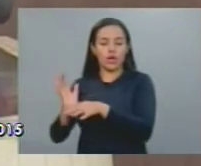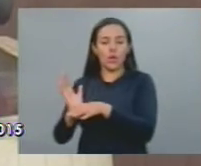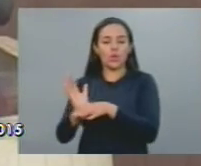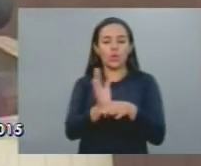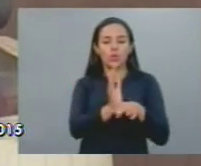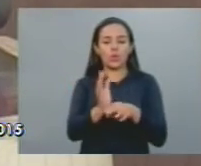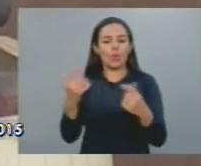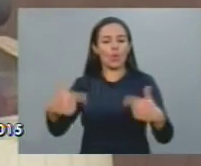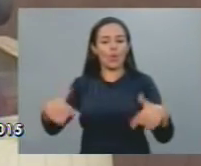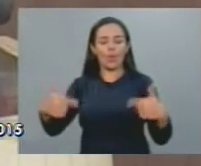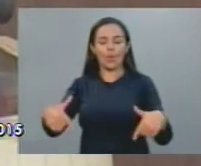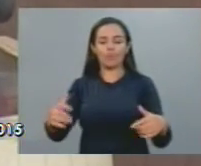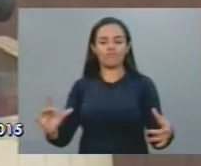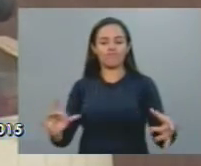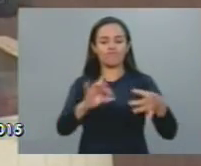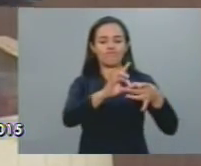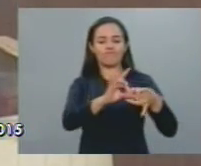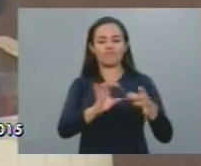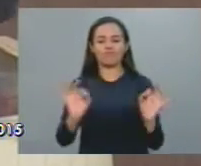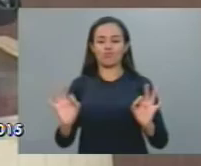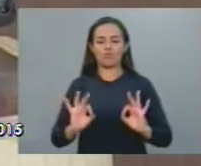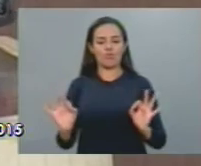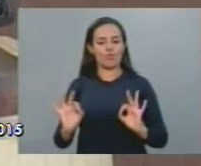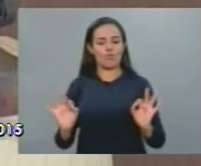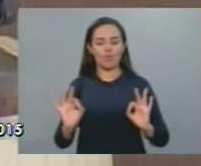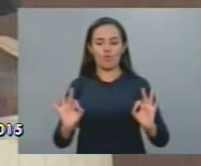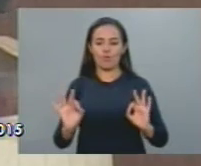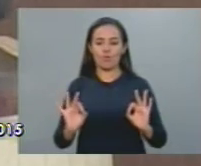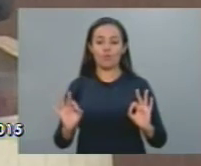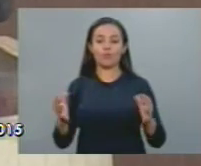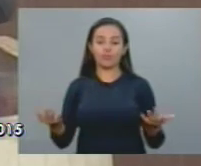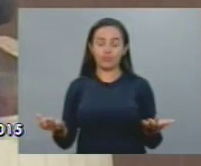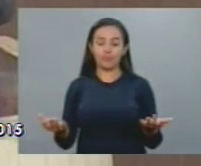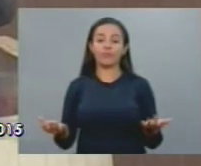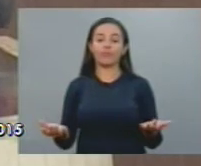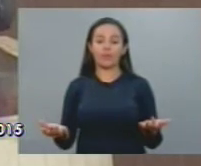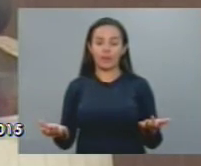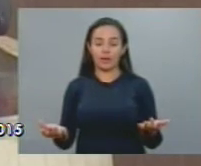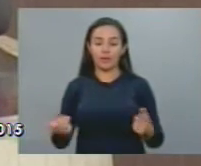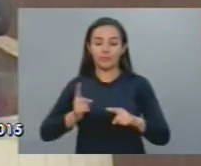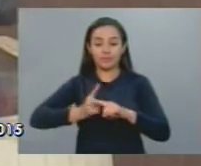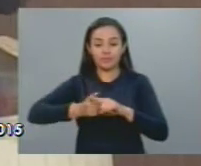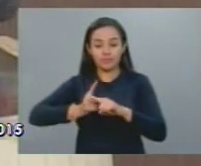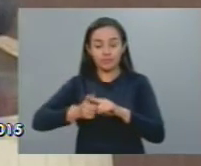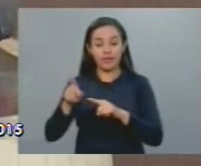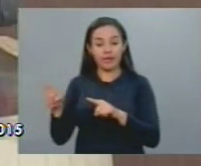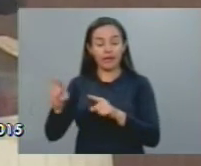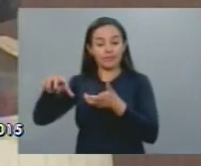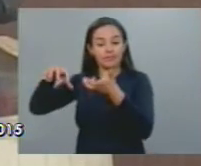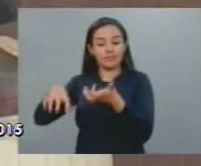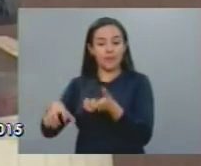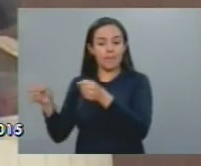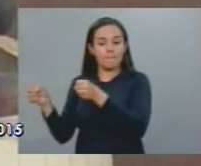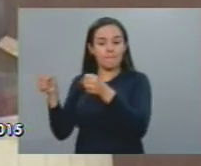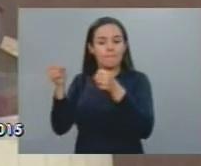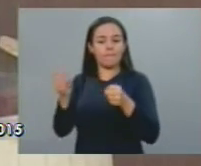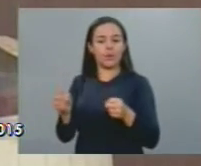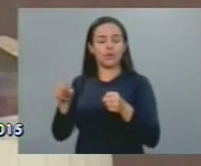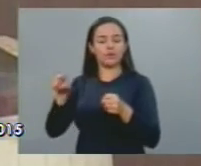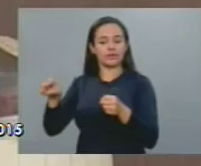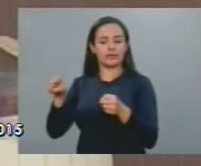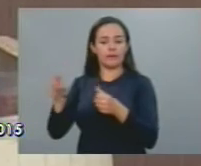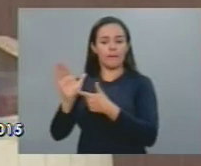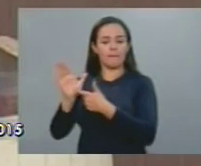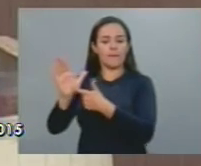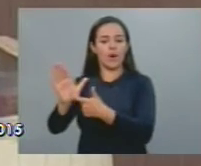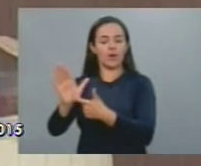Nacional. Em todas as casas, o poder oligárquico continua dando as cartas